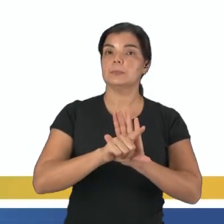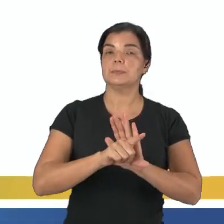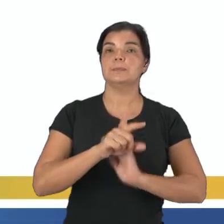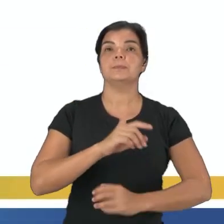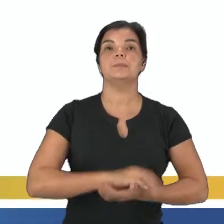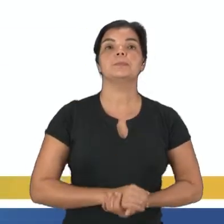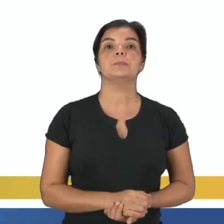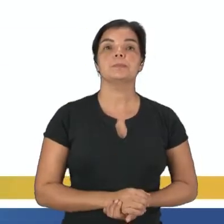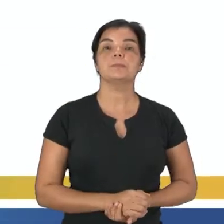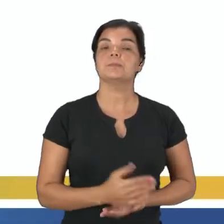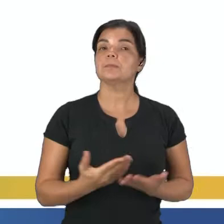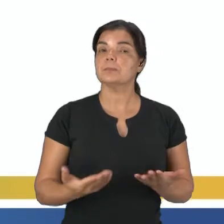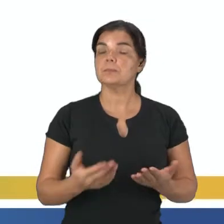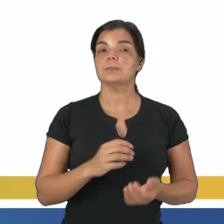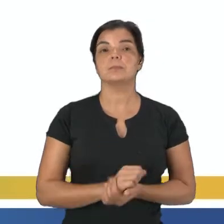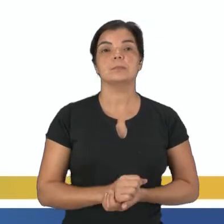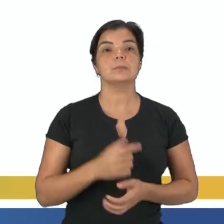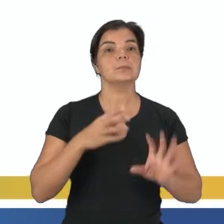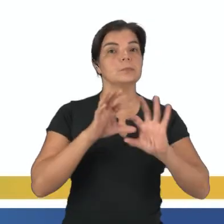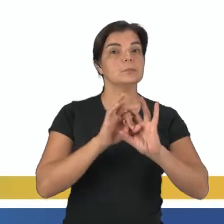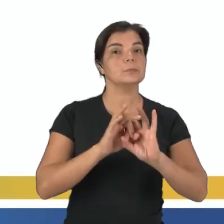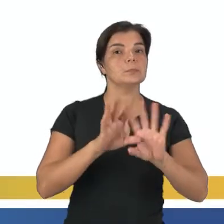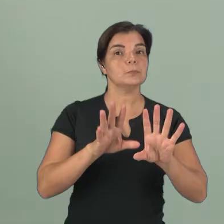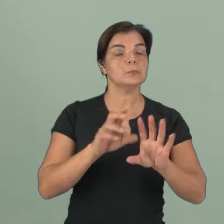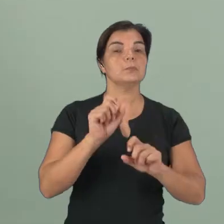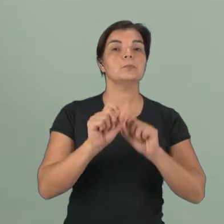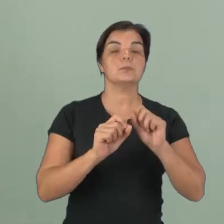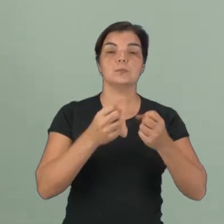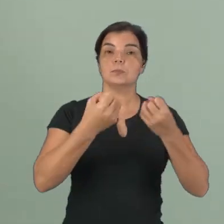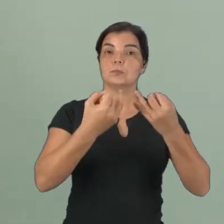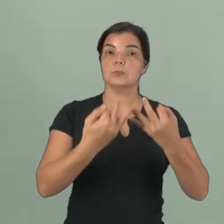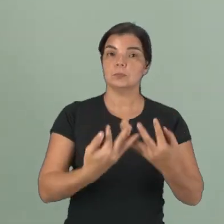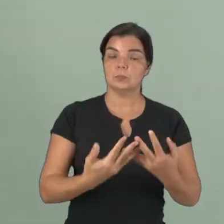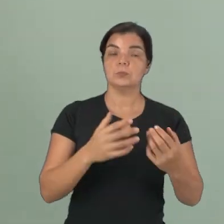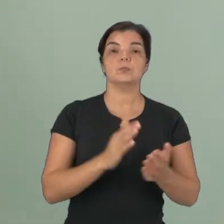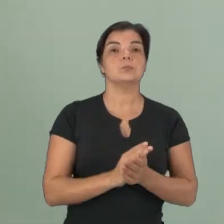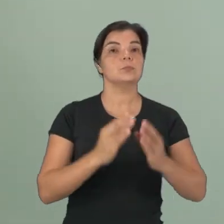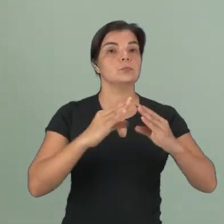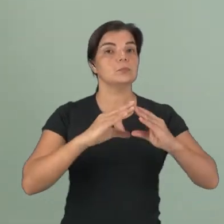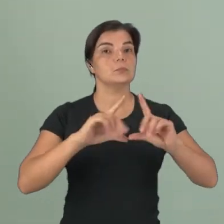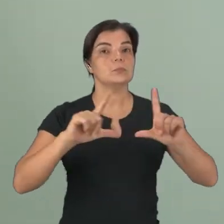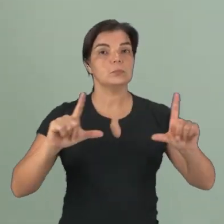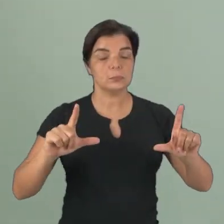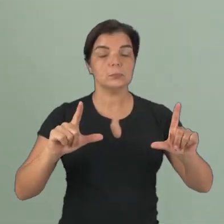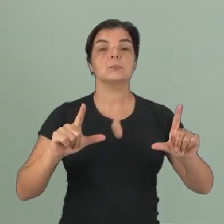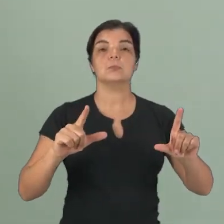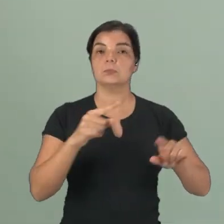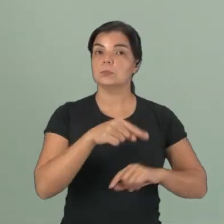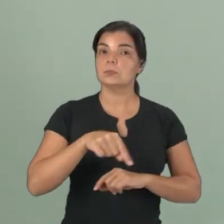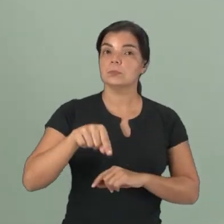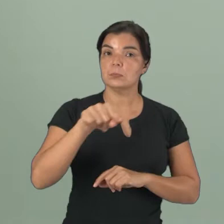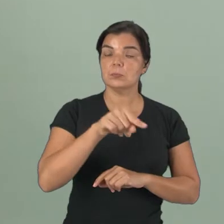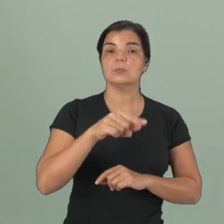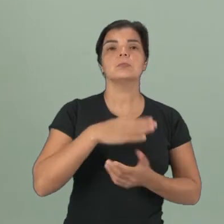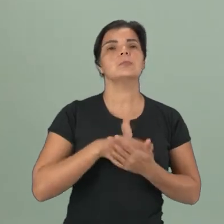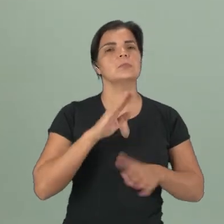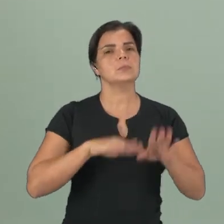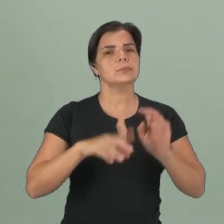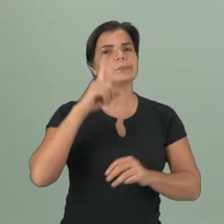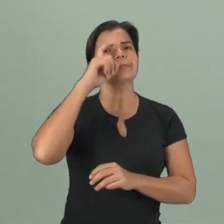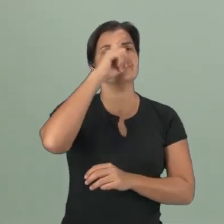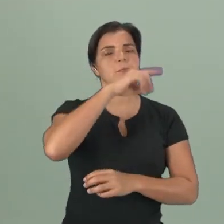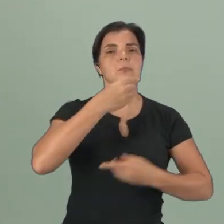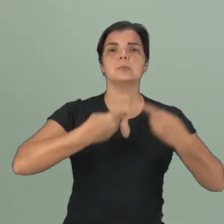a lei. Então, a liberdade é esse conceito muito amplo, certo? É um conceito que fica até difícil da